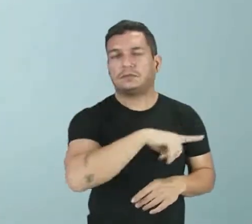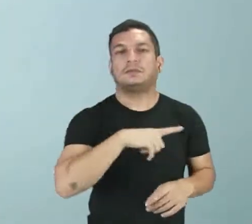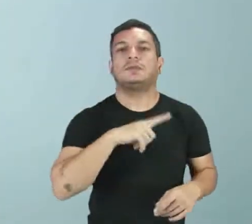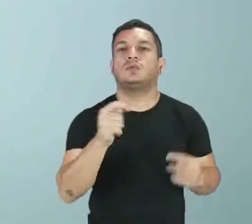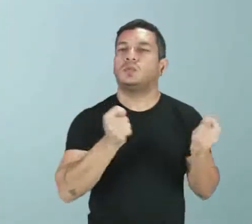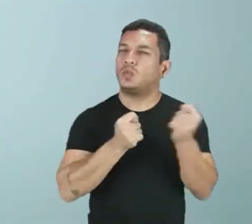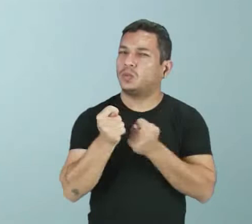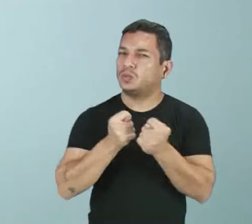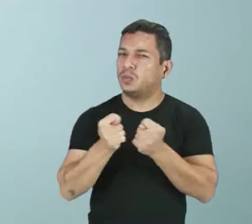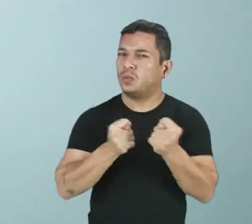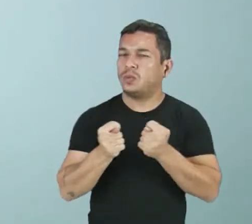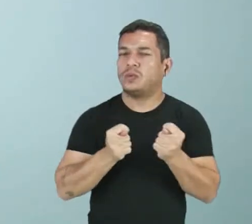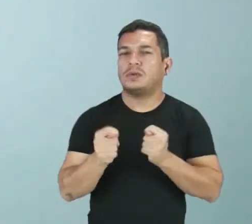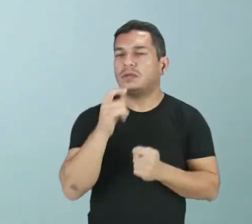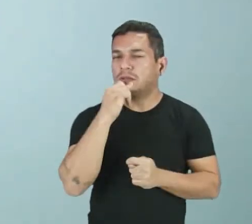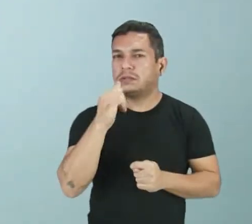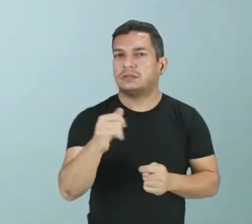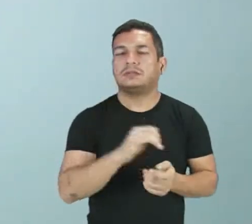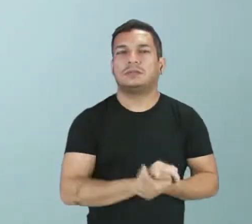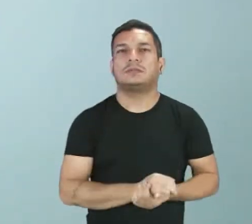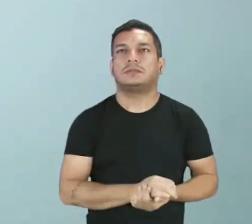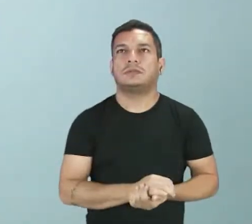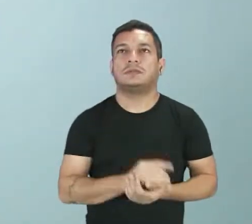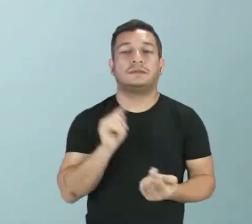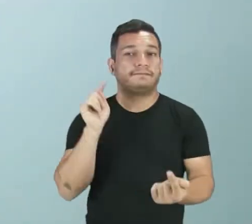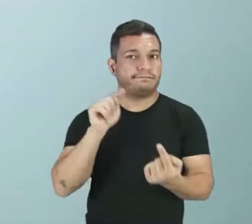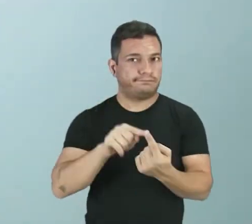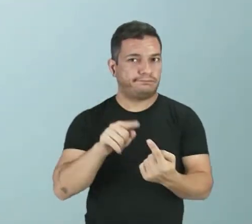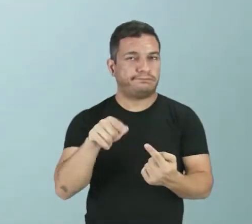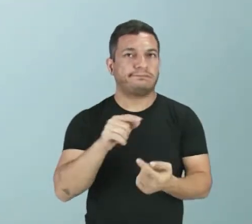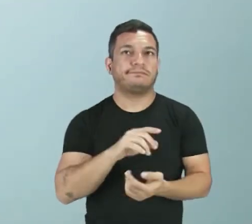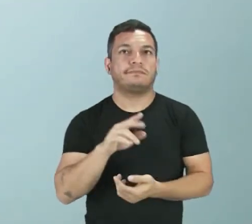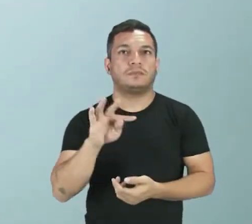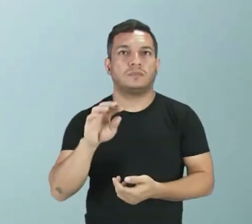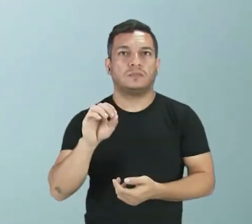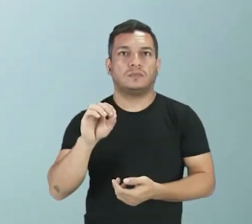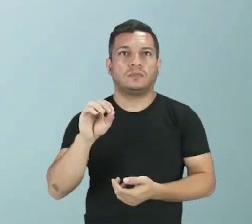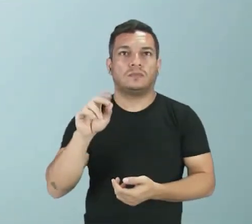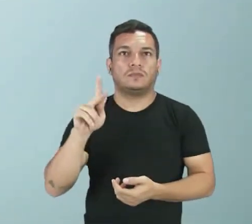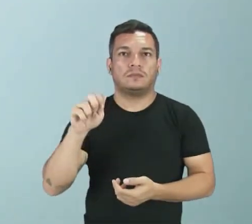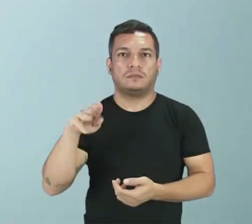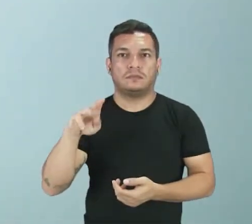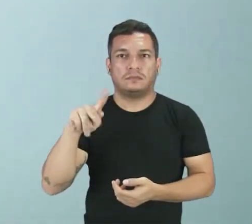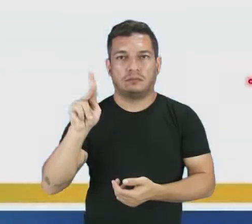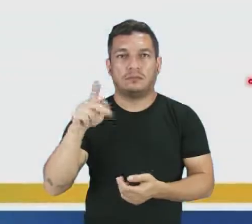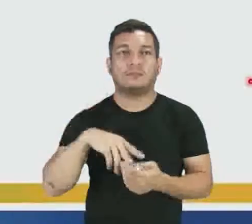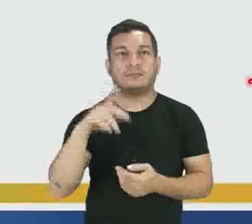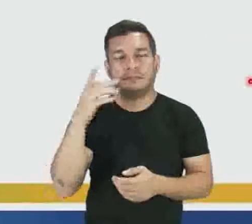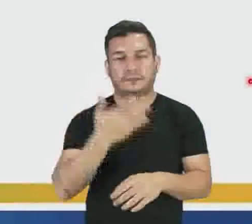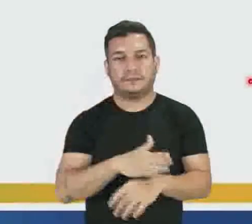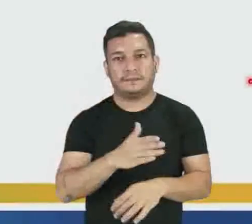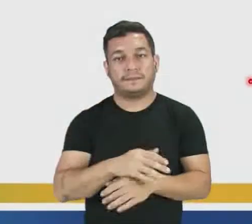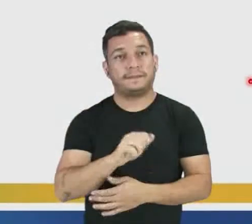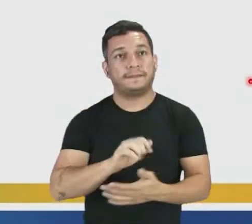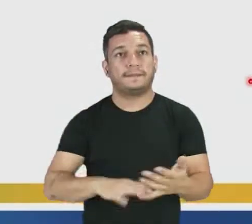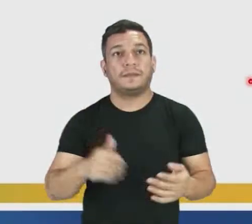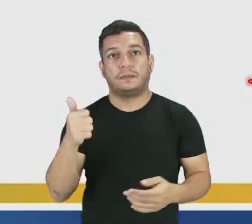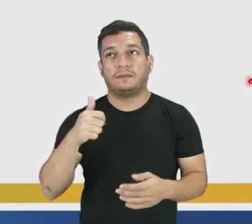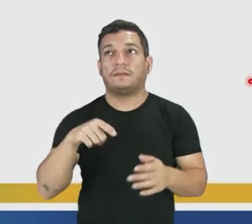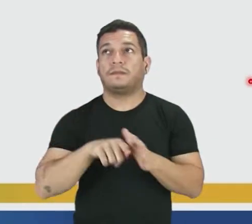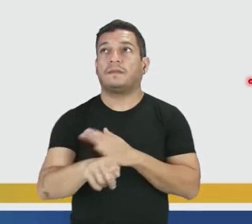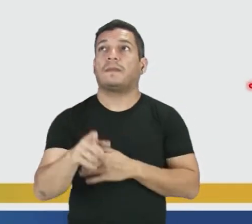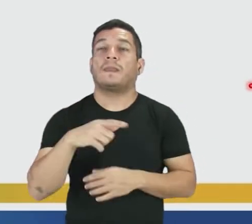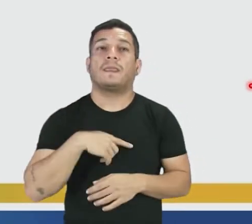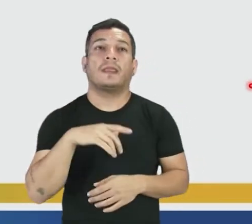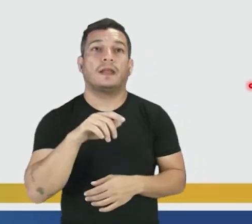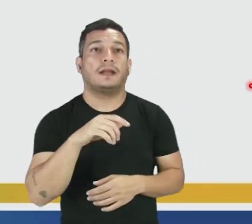esse controle de energia por meio da fusão. O desafio aí é o tokamak. Vamos exercitar um pouquinho? Primeira questão